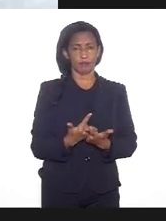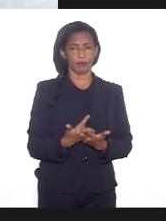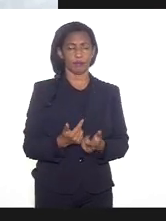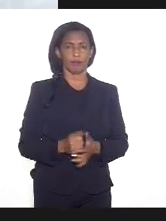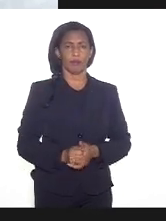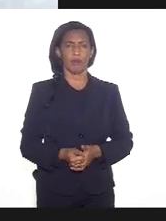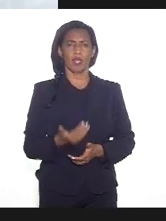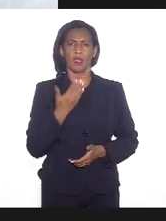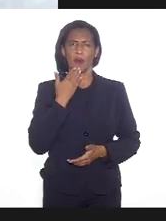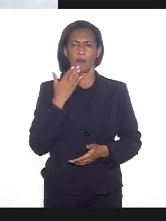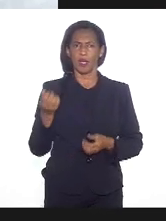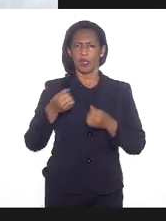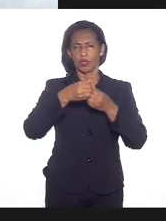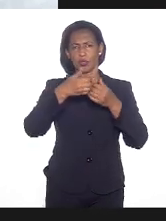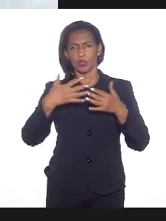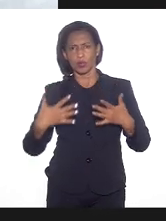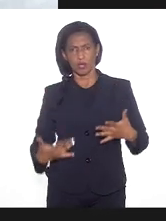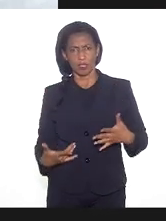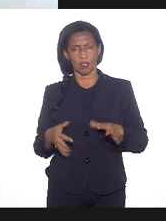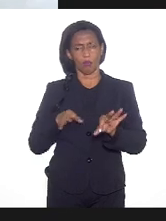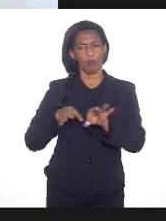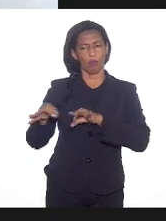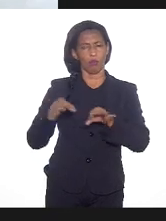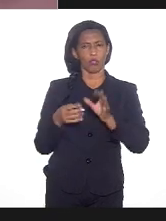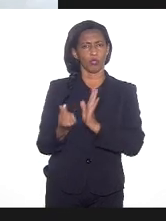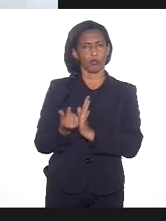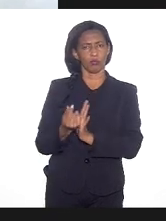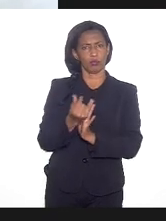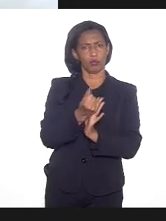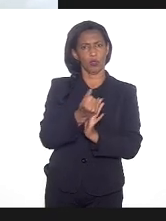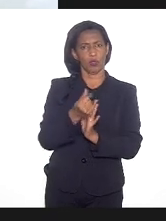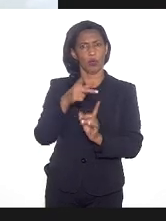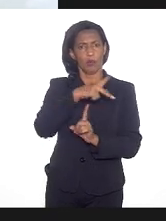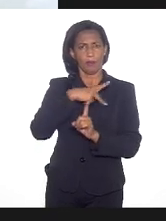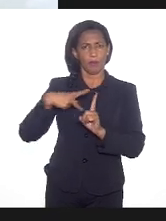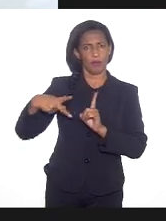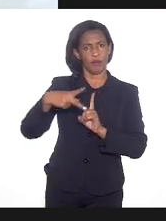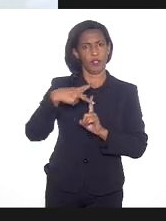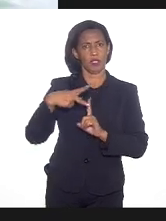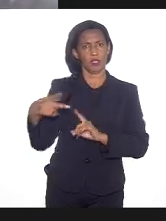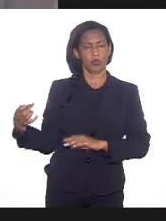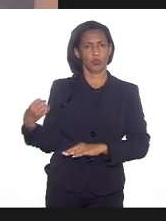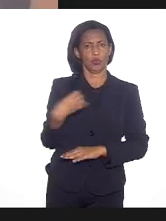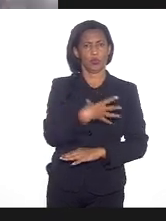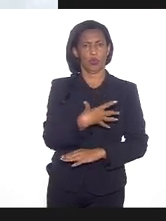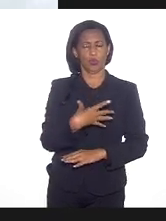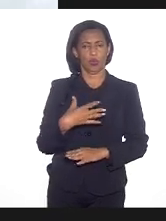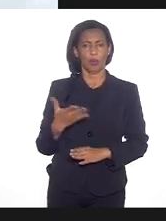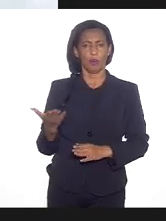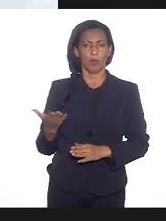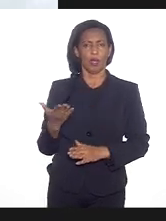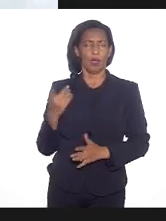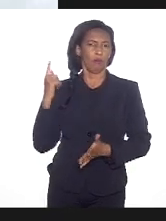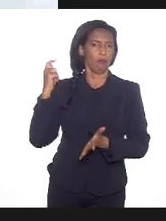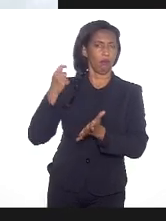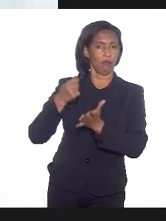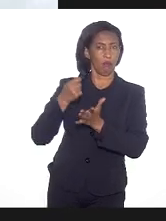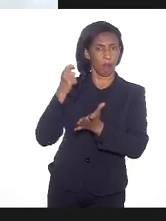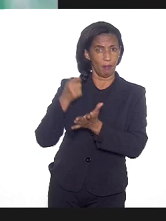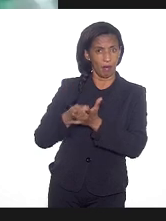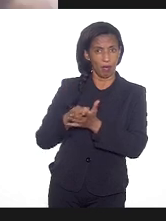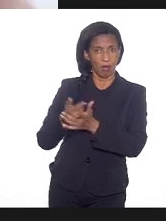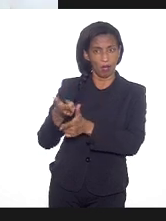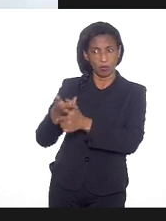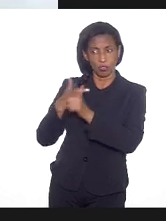a dissociação do plano financeiro com a previdência dos novos entrantes militares para estanquedade do